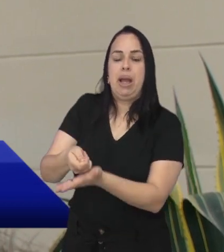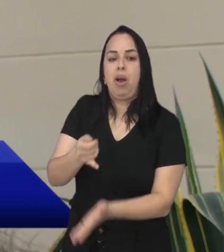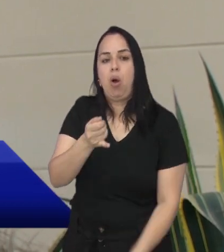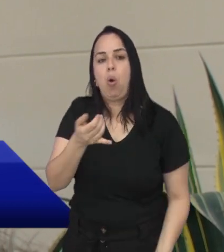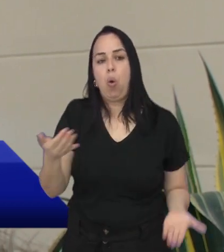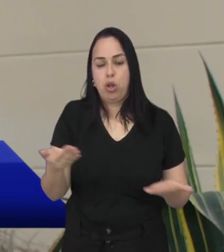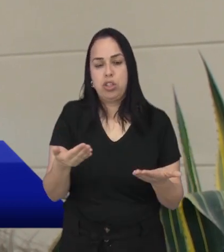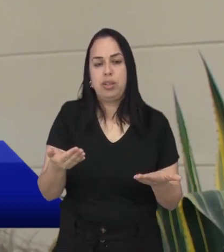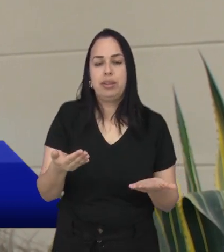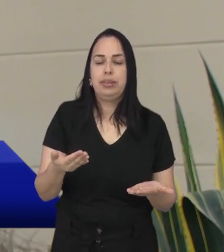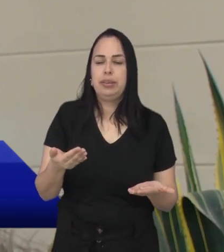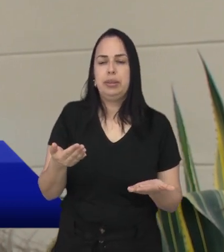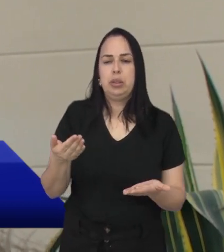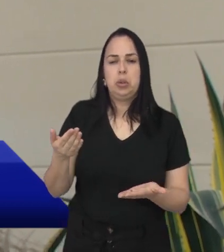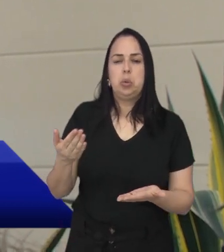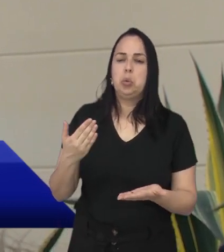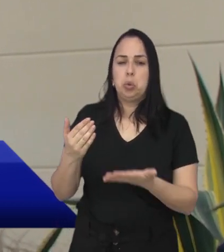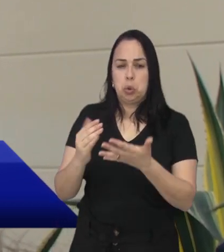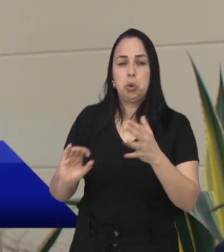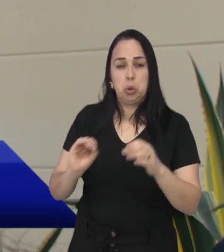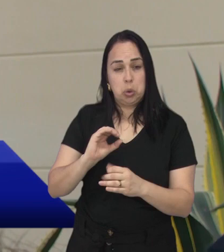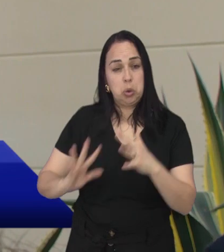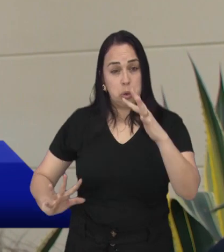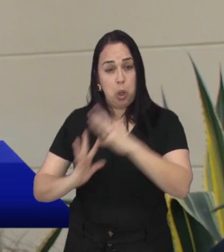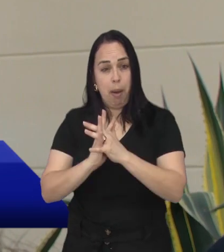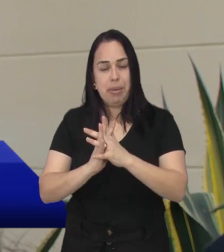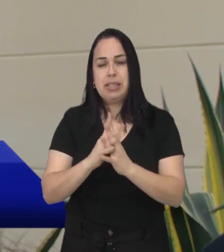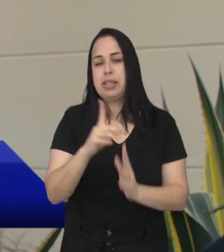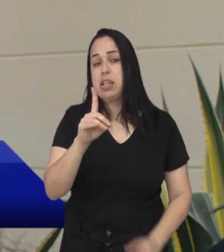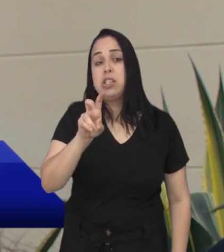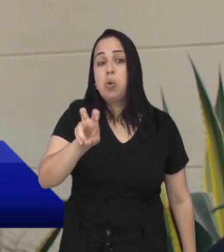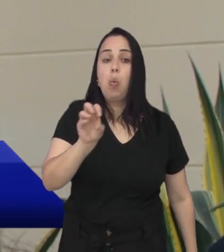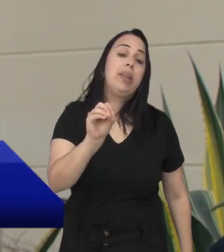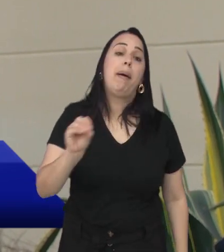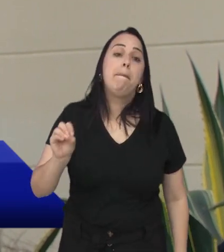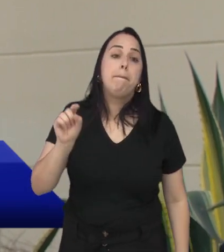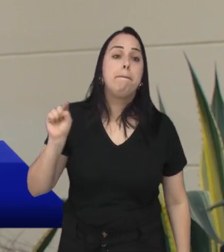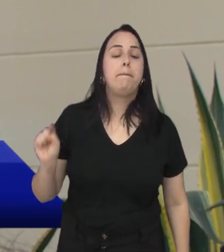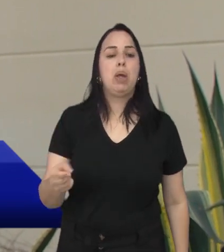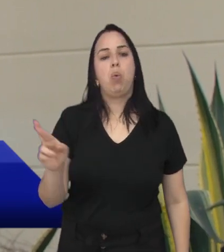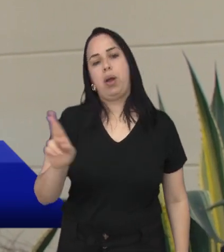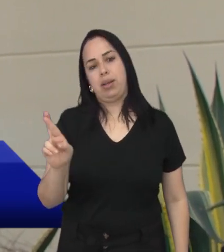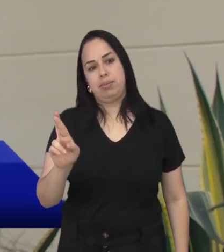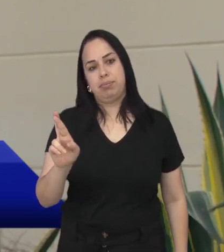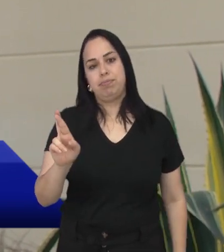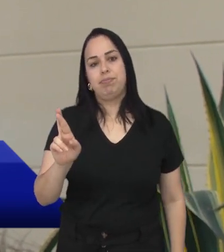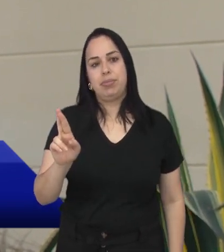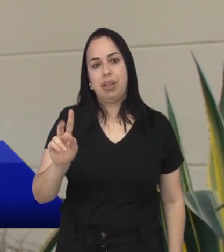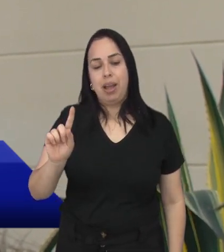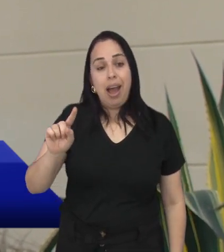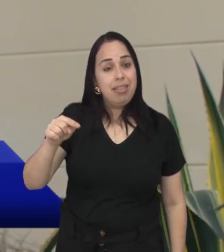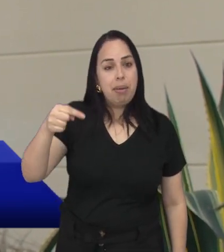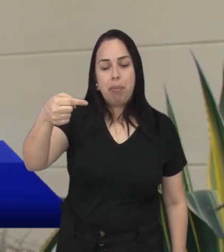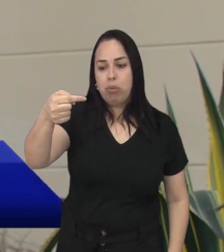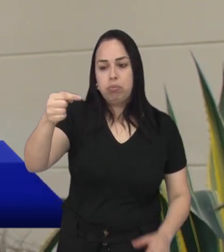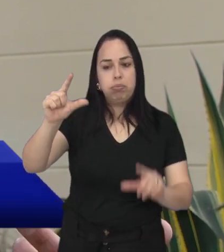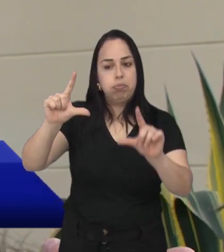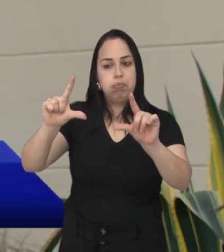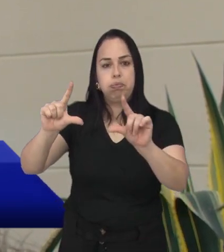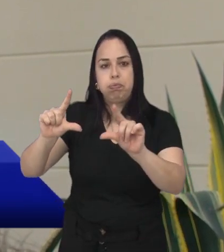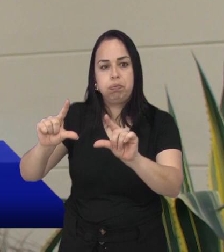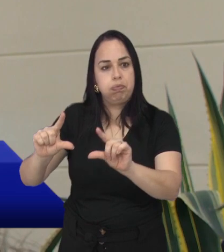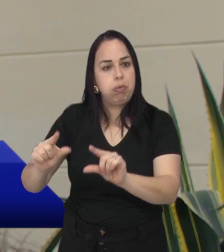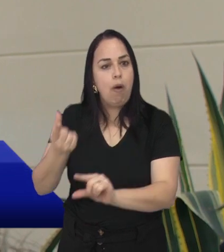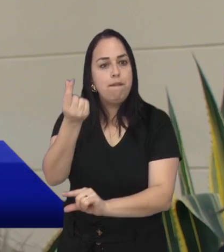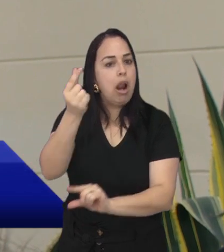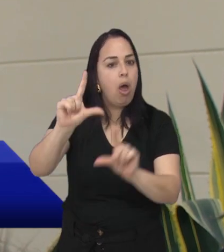paga hoje, por exemplo, um carro aí de primeira linha, R$150 mil. A desvalorização desse carro é 20%